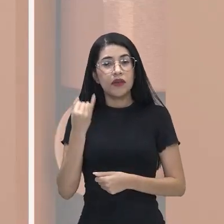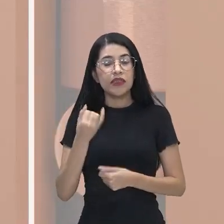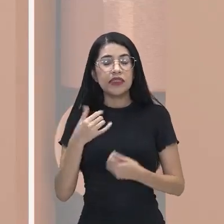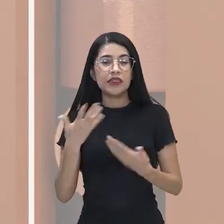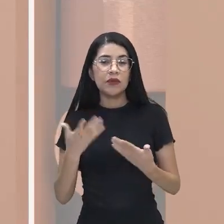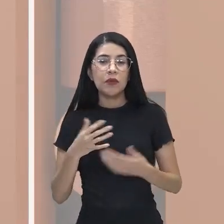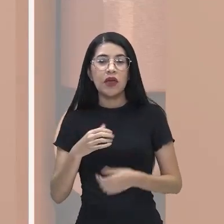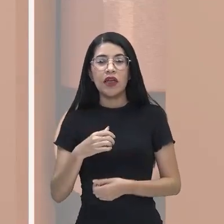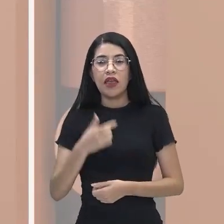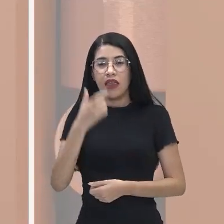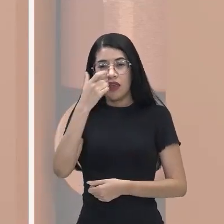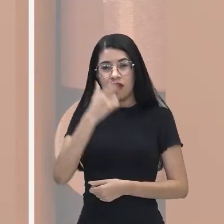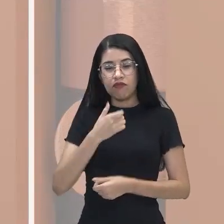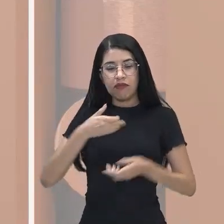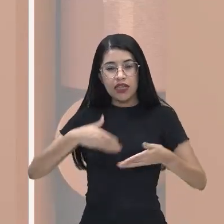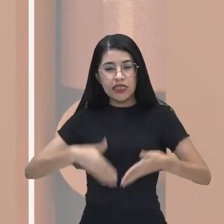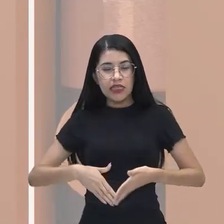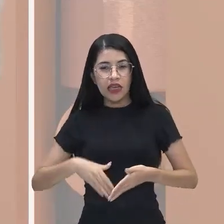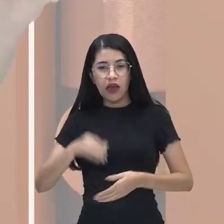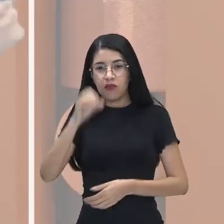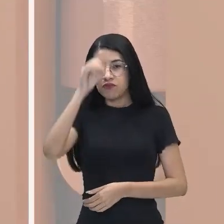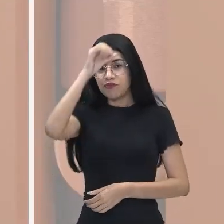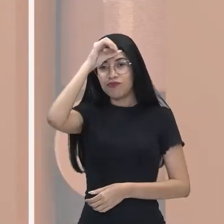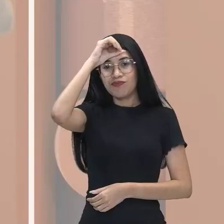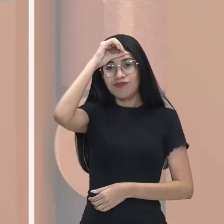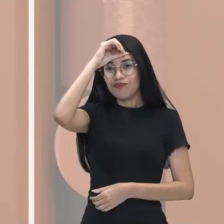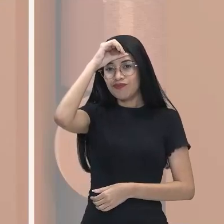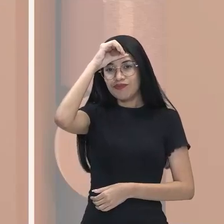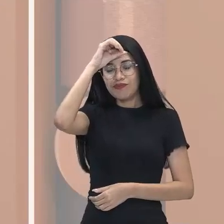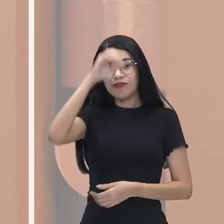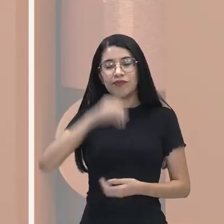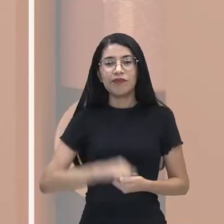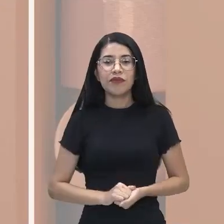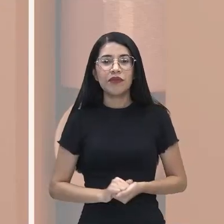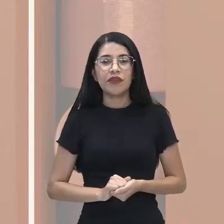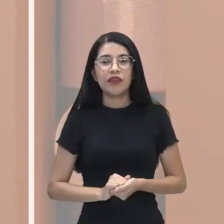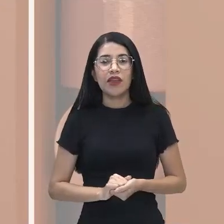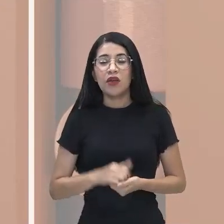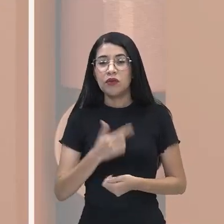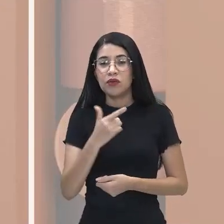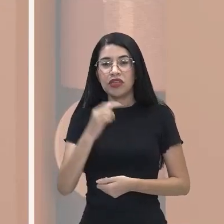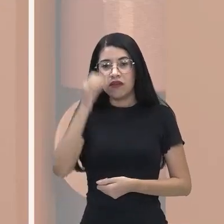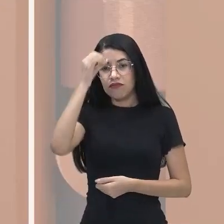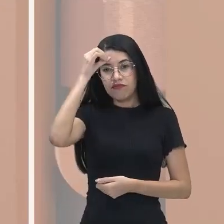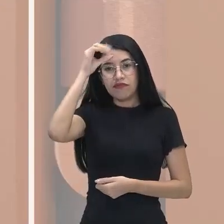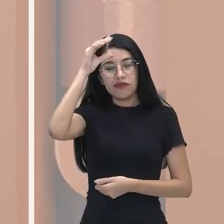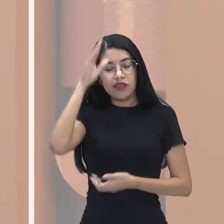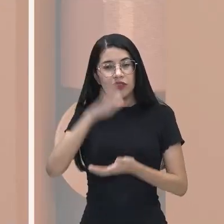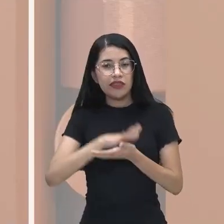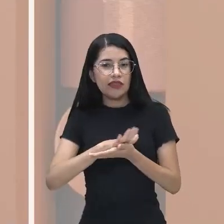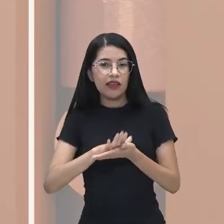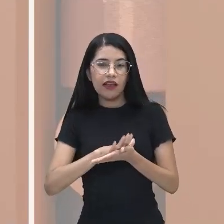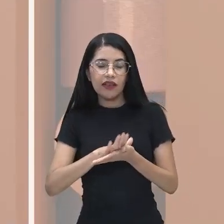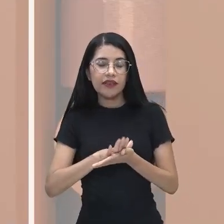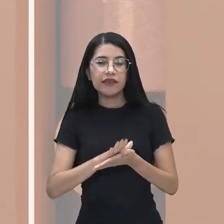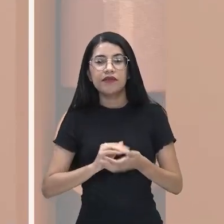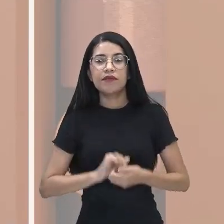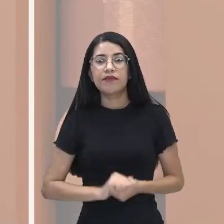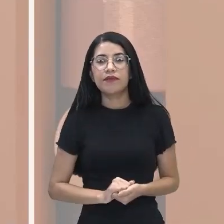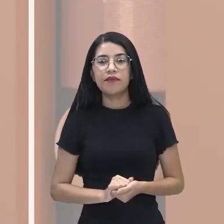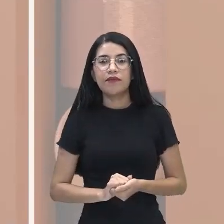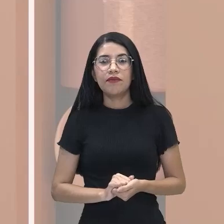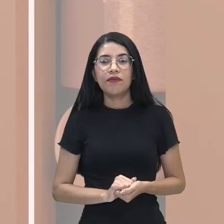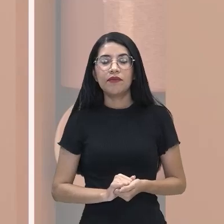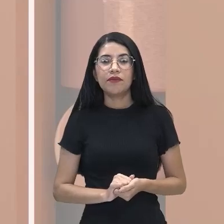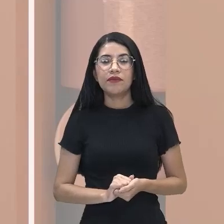nasci, eu não sabia nada, tá? Eu não trouxe nada para cá, tá? Então,